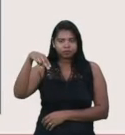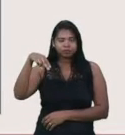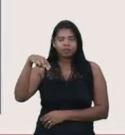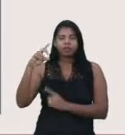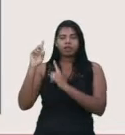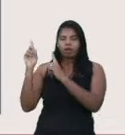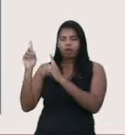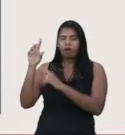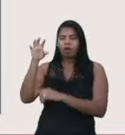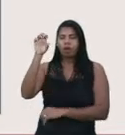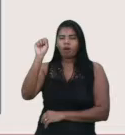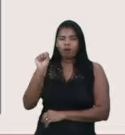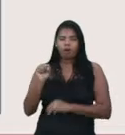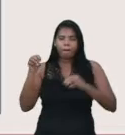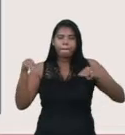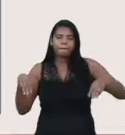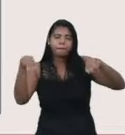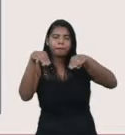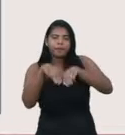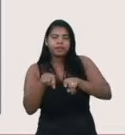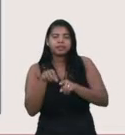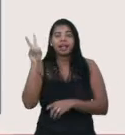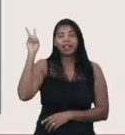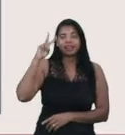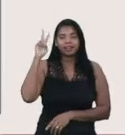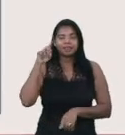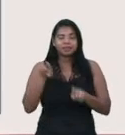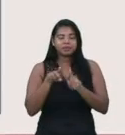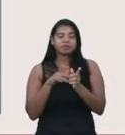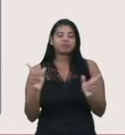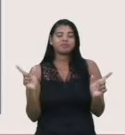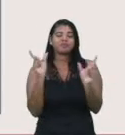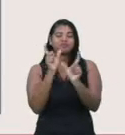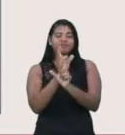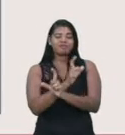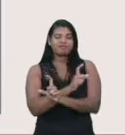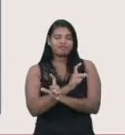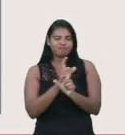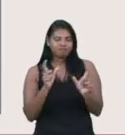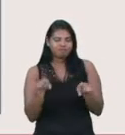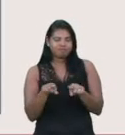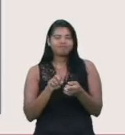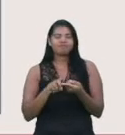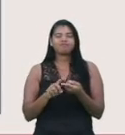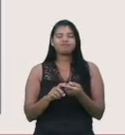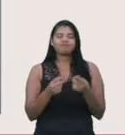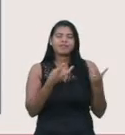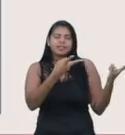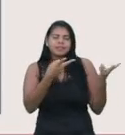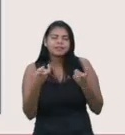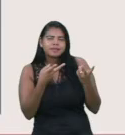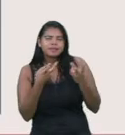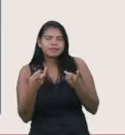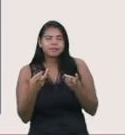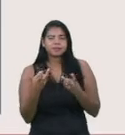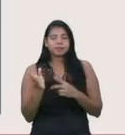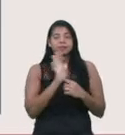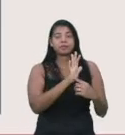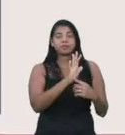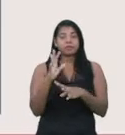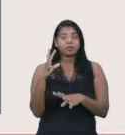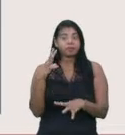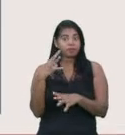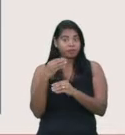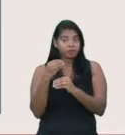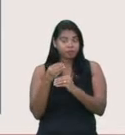polo sul magnético. Lembrando que essas inversões, elas são contrárias. Uma coisa que eu queria chamar a sua atenção é que note que nos